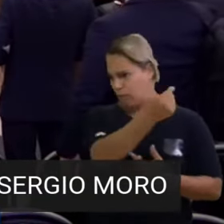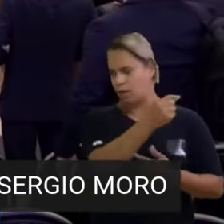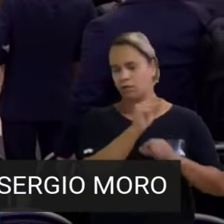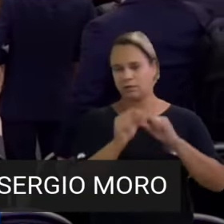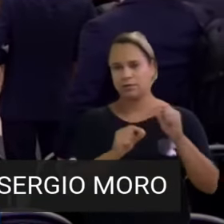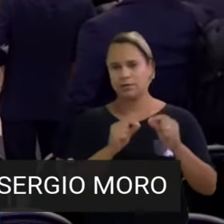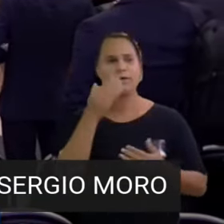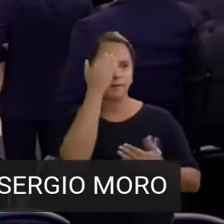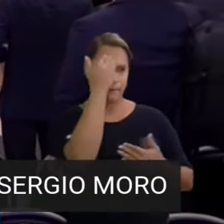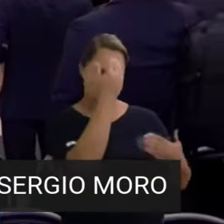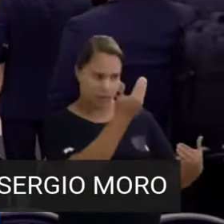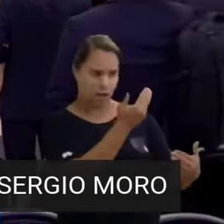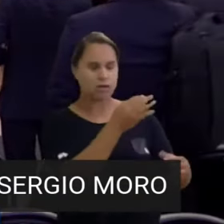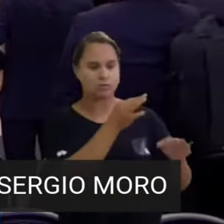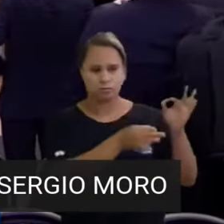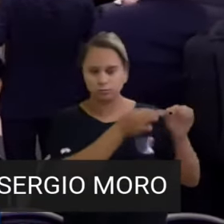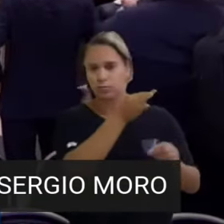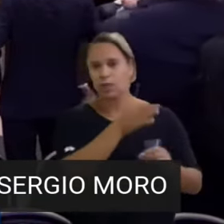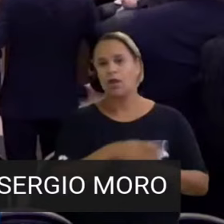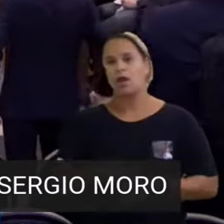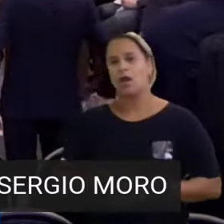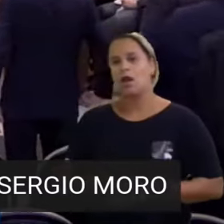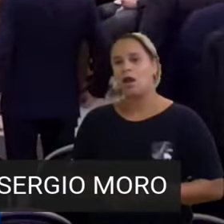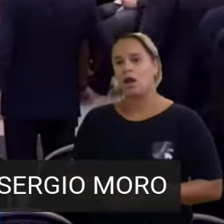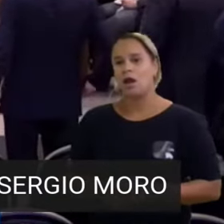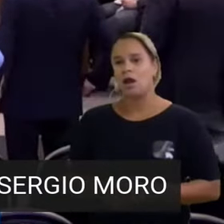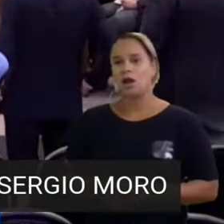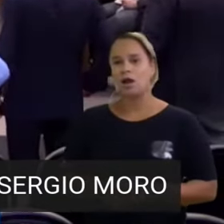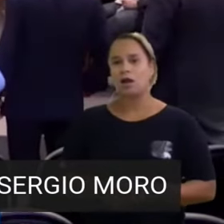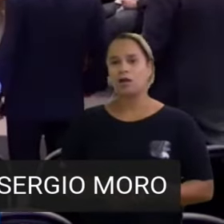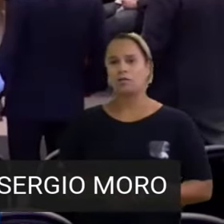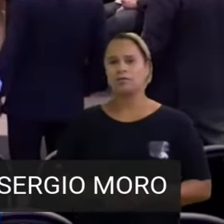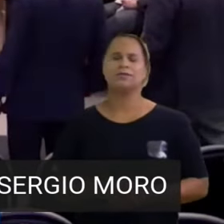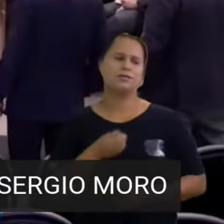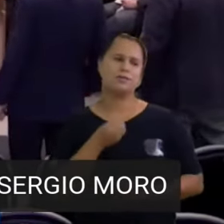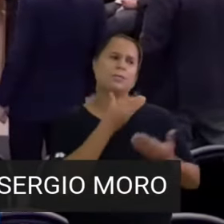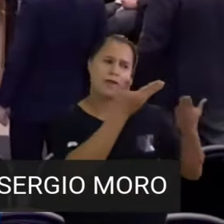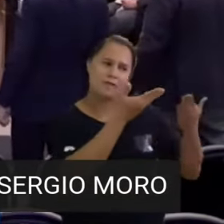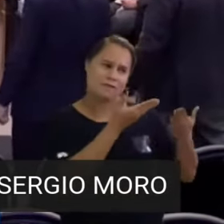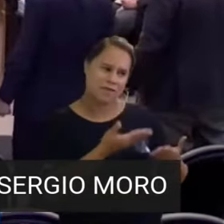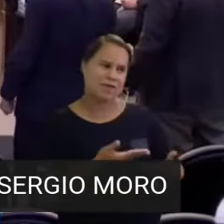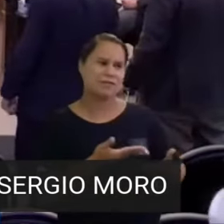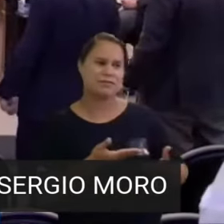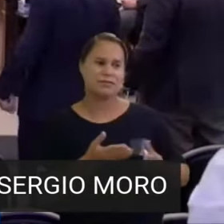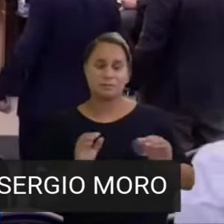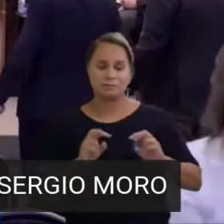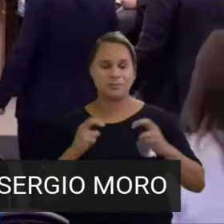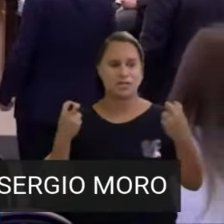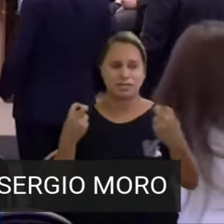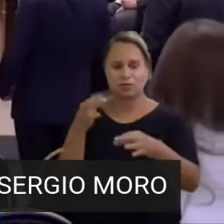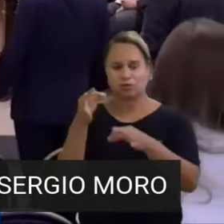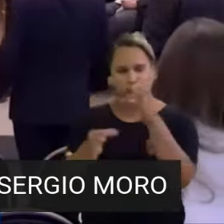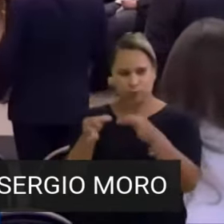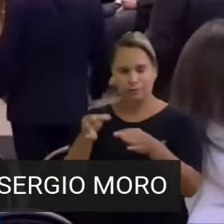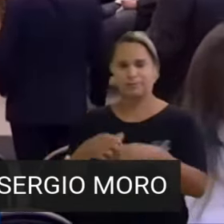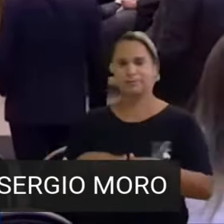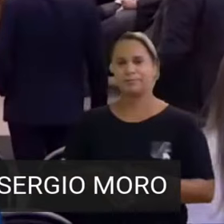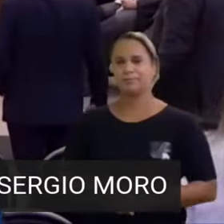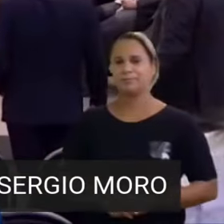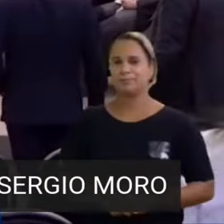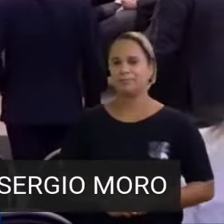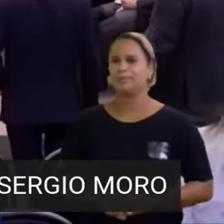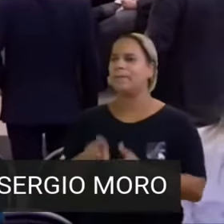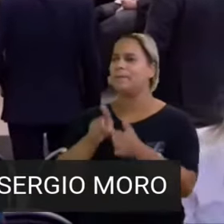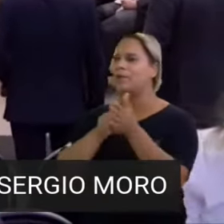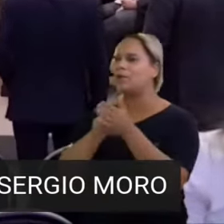Falavinha Souza, Vossa Excelência, sempre muito bem-vindo aqui nossa sessão de julgamento. É a pergunta ao Dr.